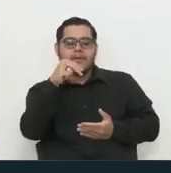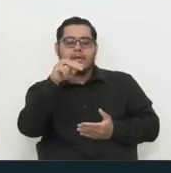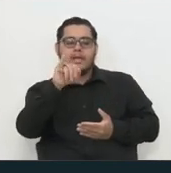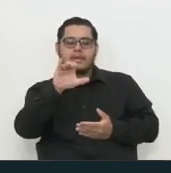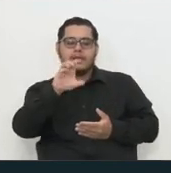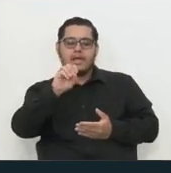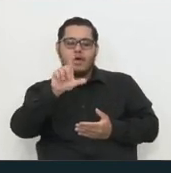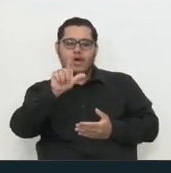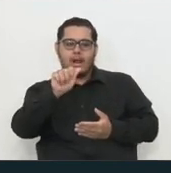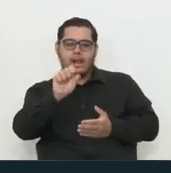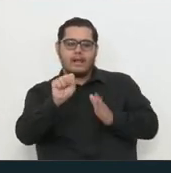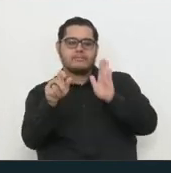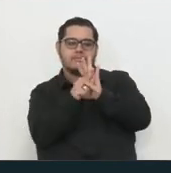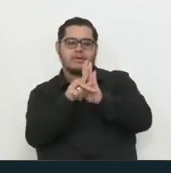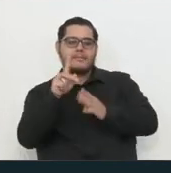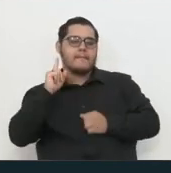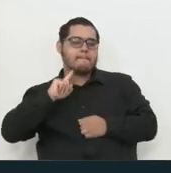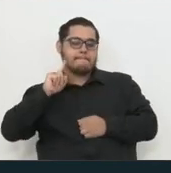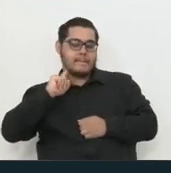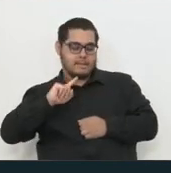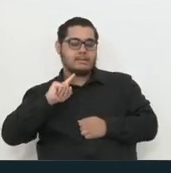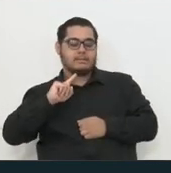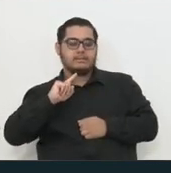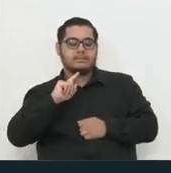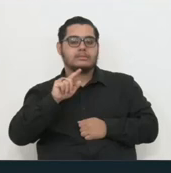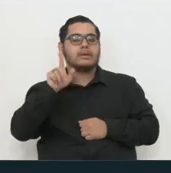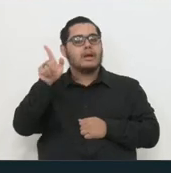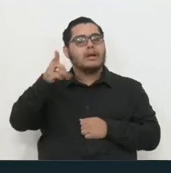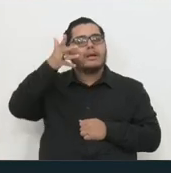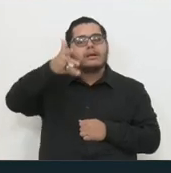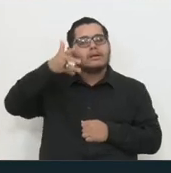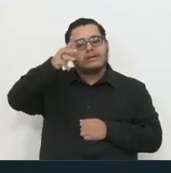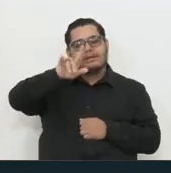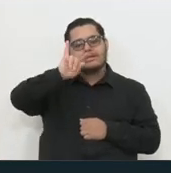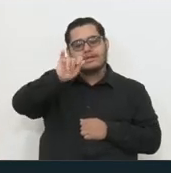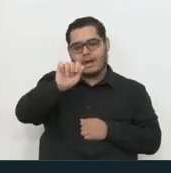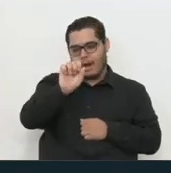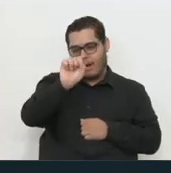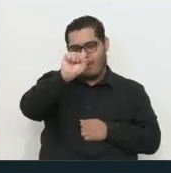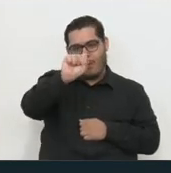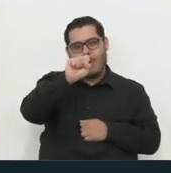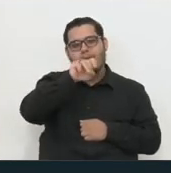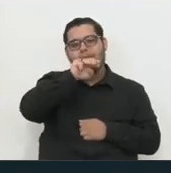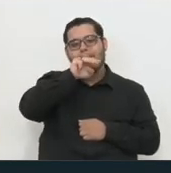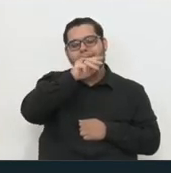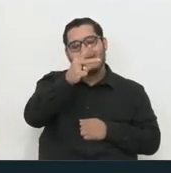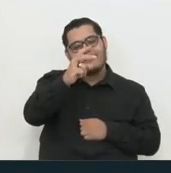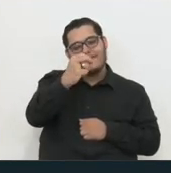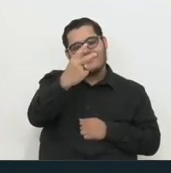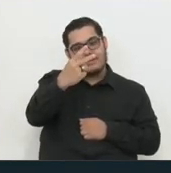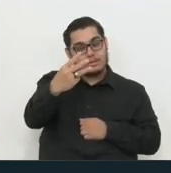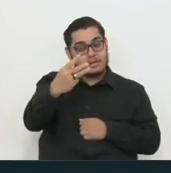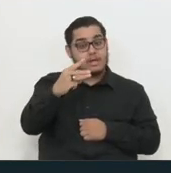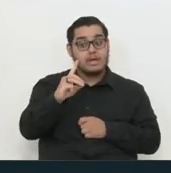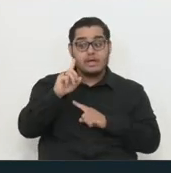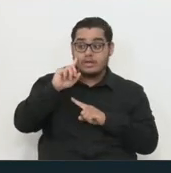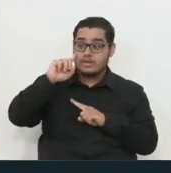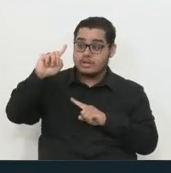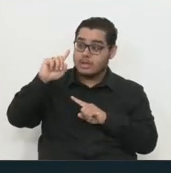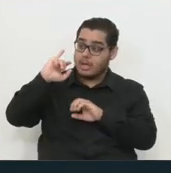Gerais ao discursar no último dia oito de março de 2023 dia internacional da mulher